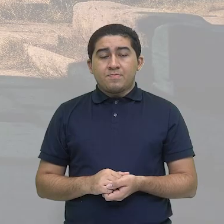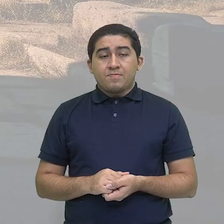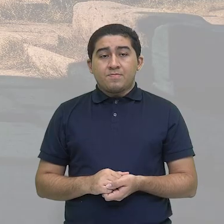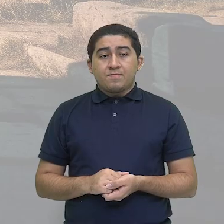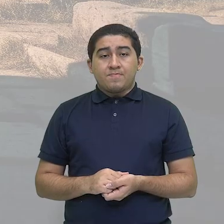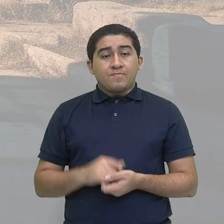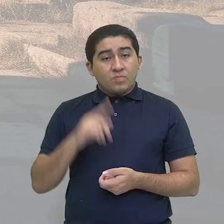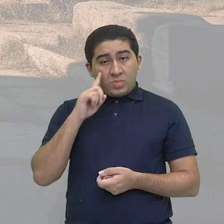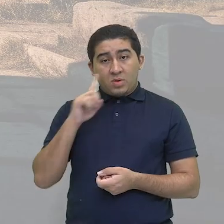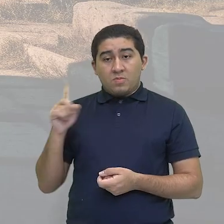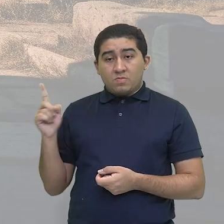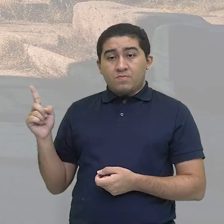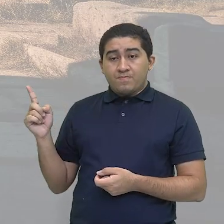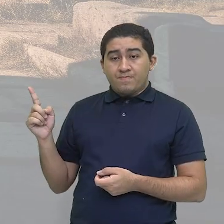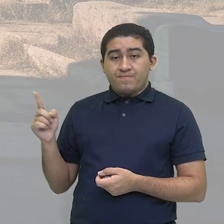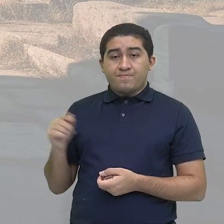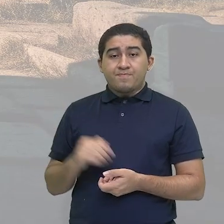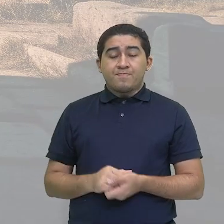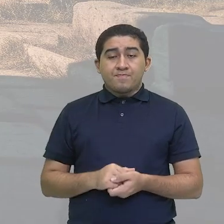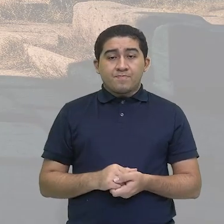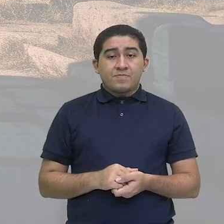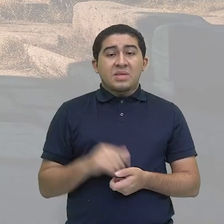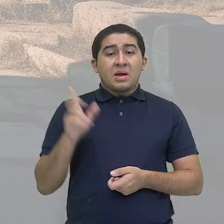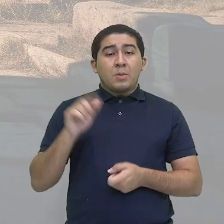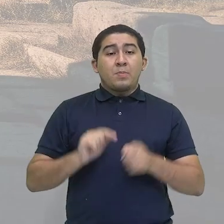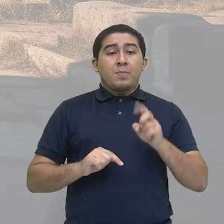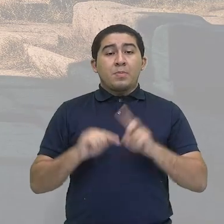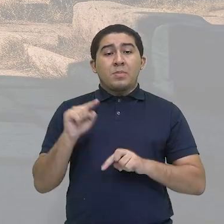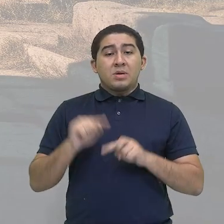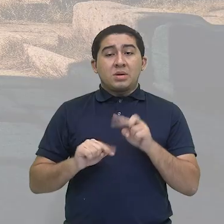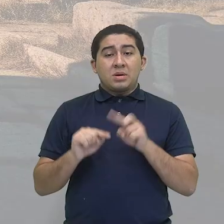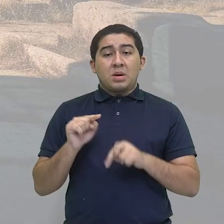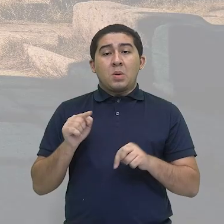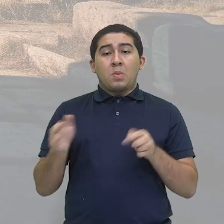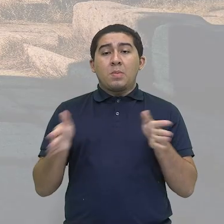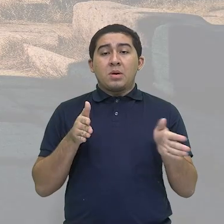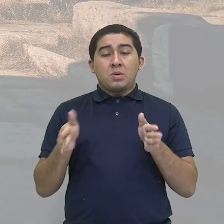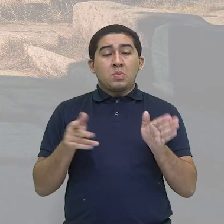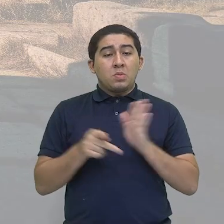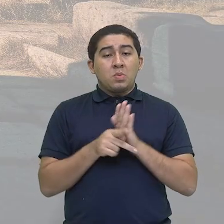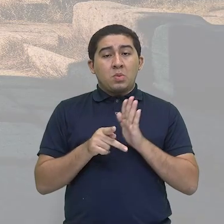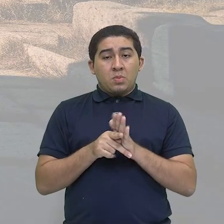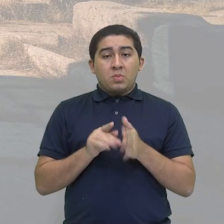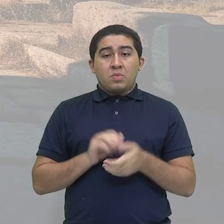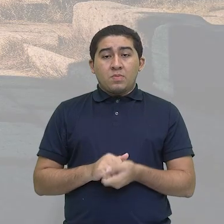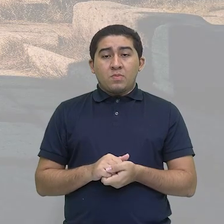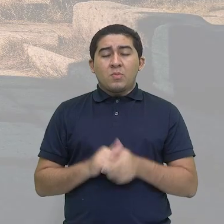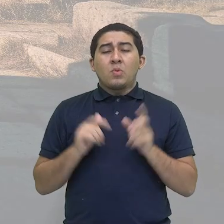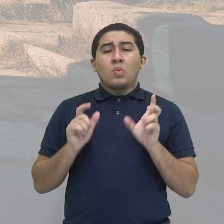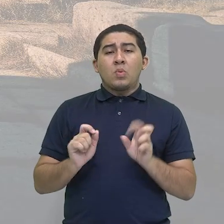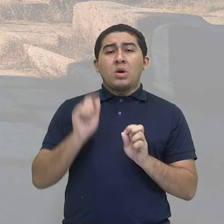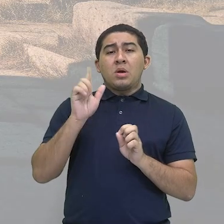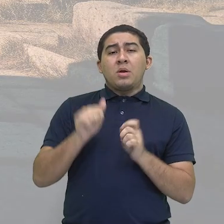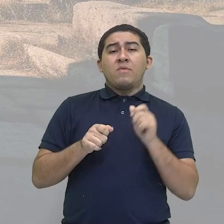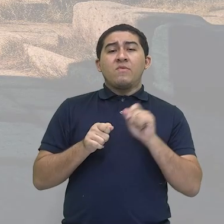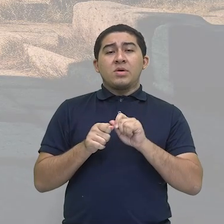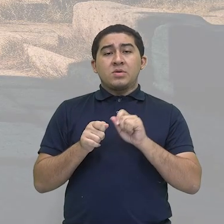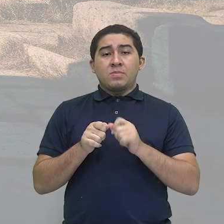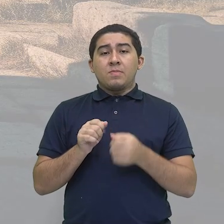Esse aqui, gente, é um equipamento, da época de Lavoisier. O que Lavoisier